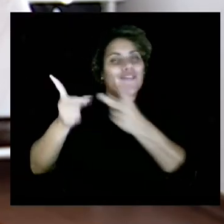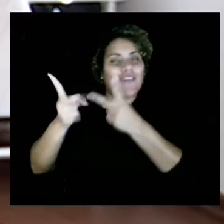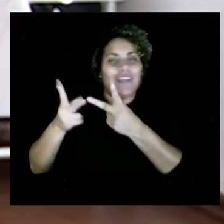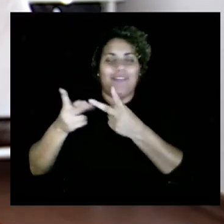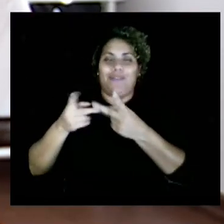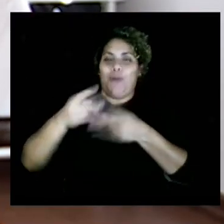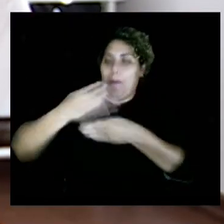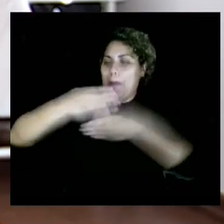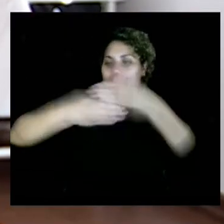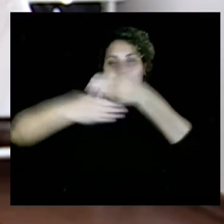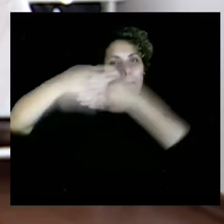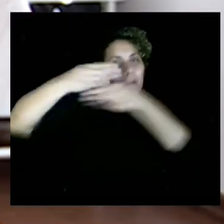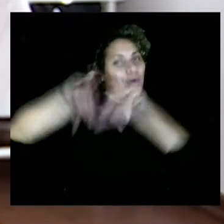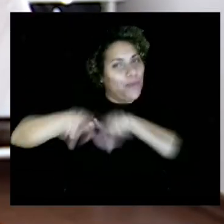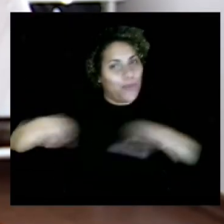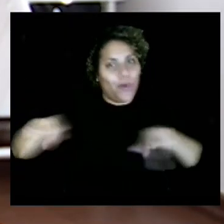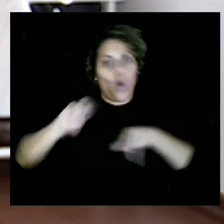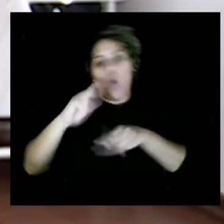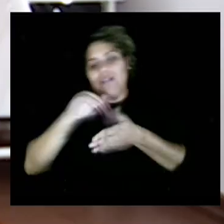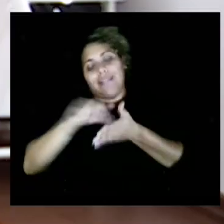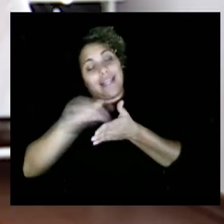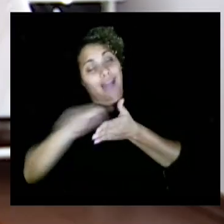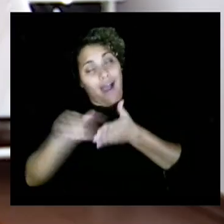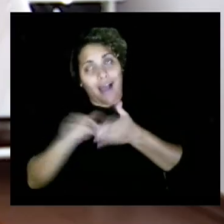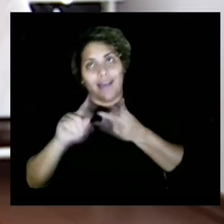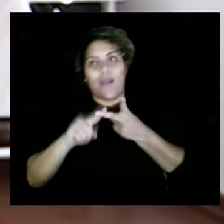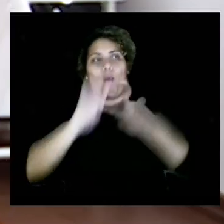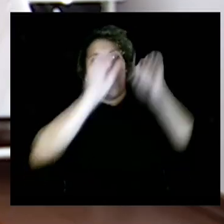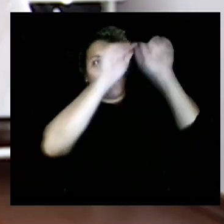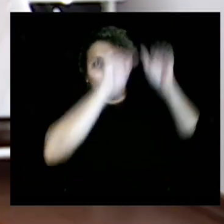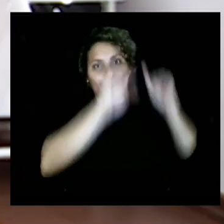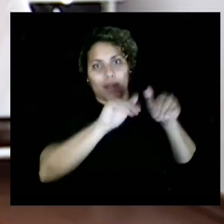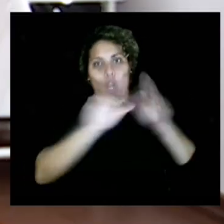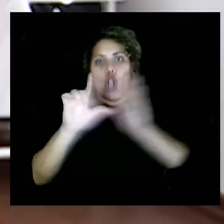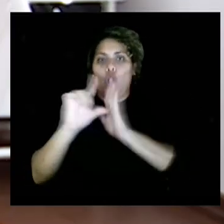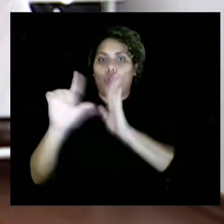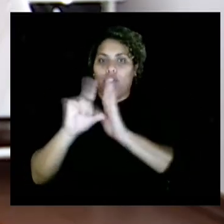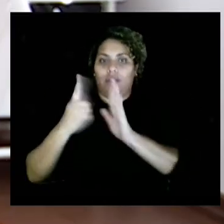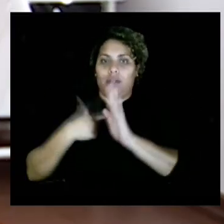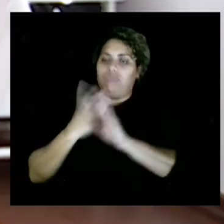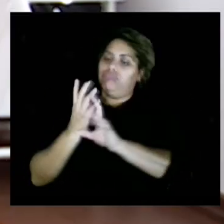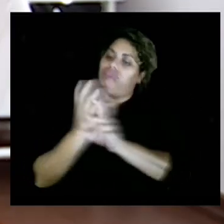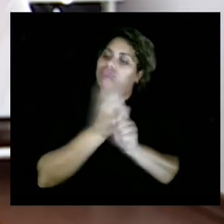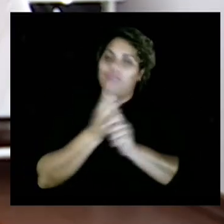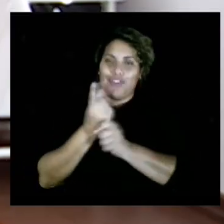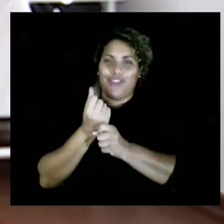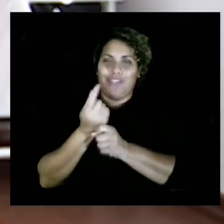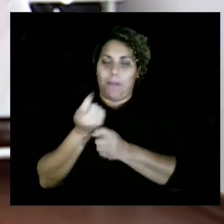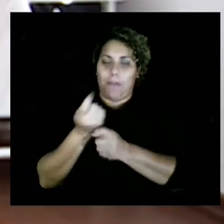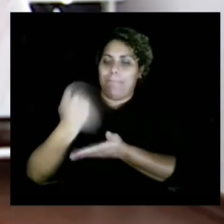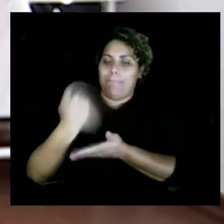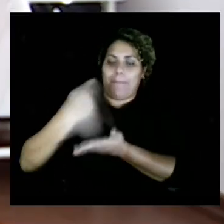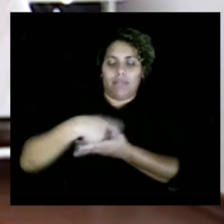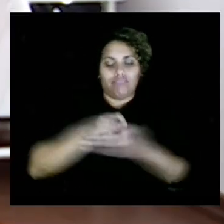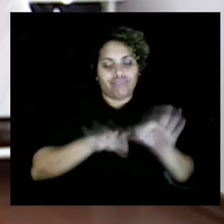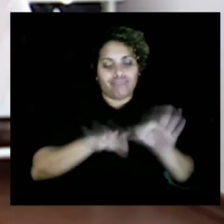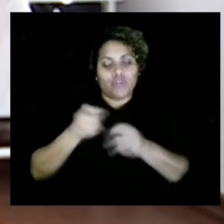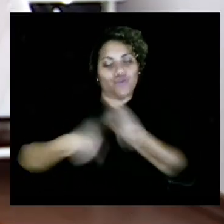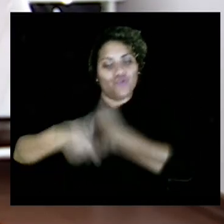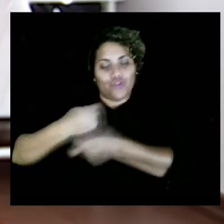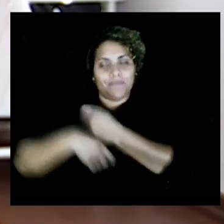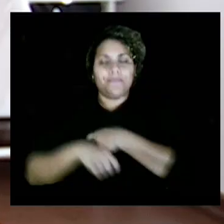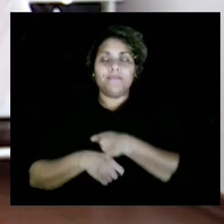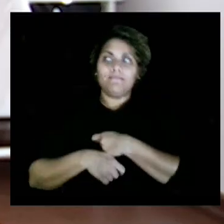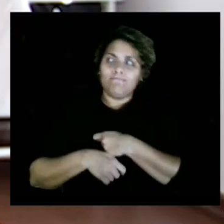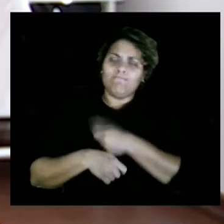secretária ou almoxarifado, e na loja eu era caixa. Tá. E quando, então, a profissão de esteticista te